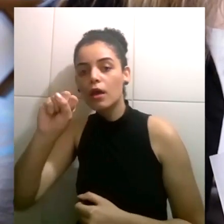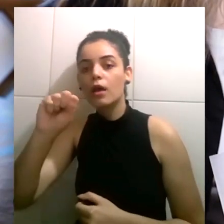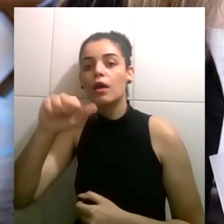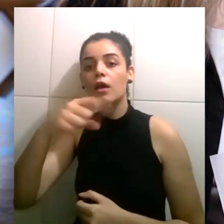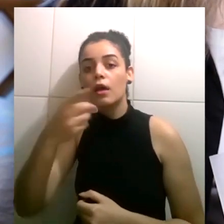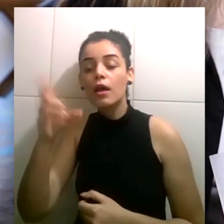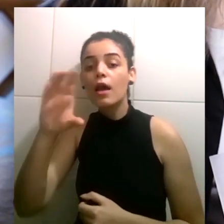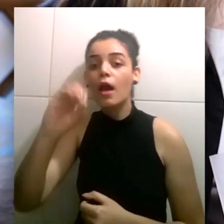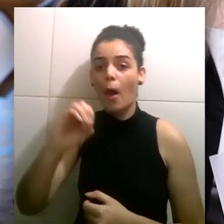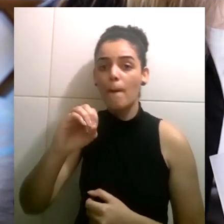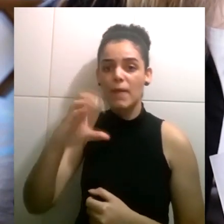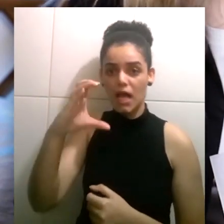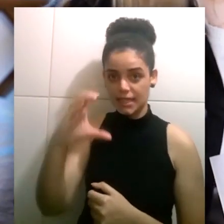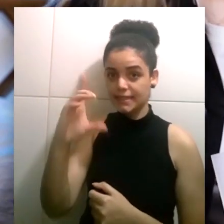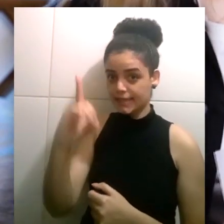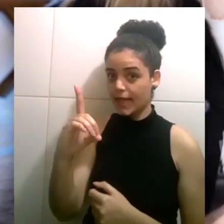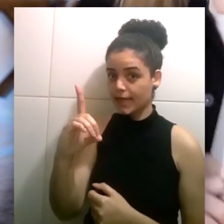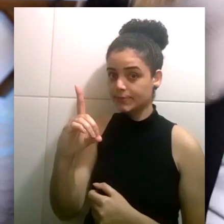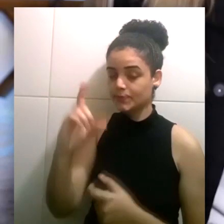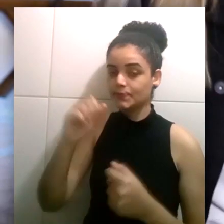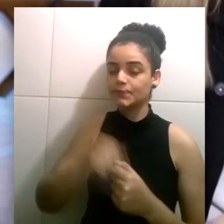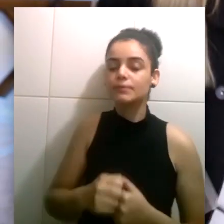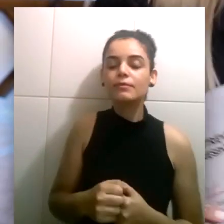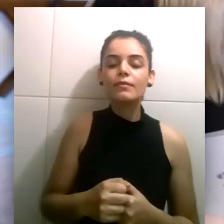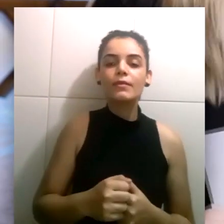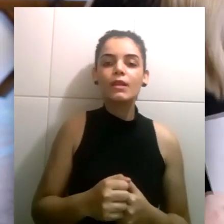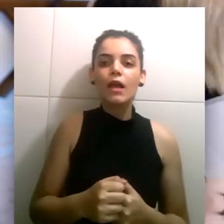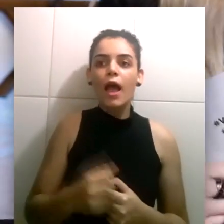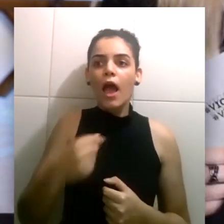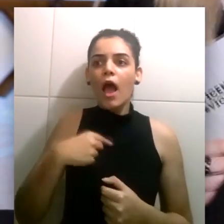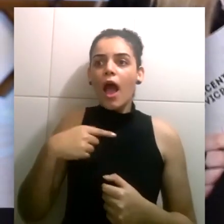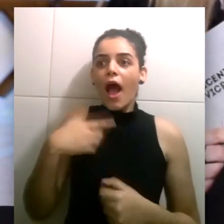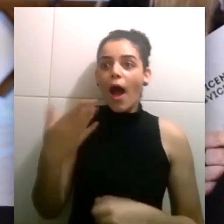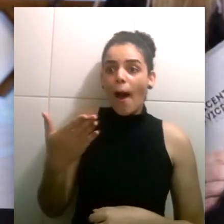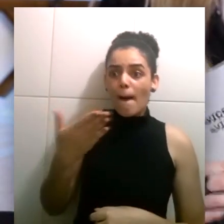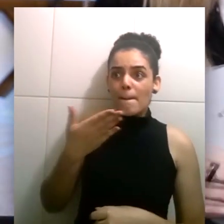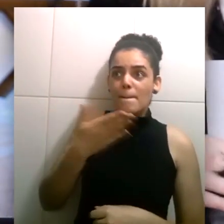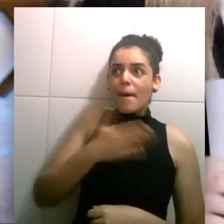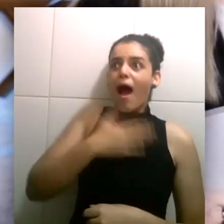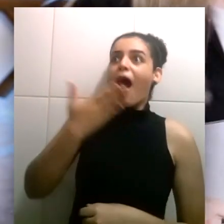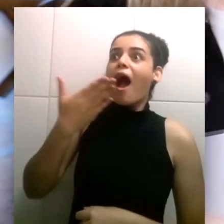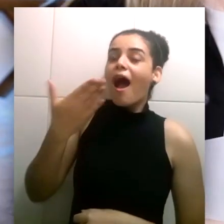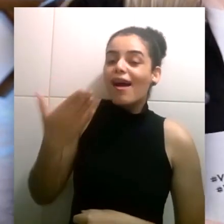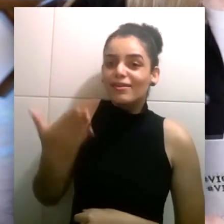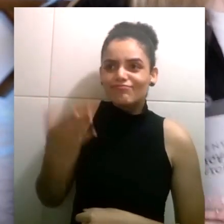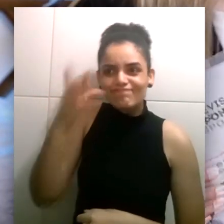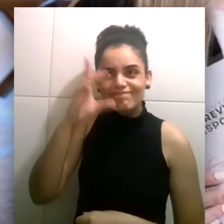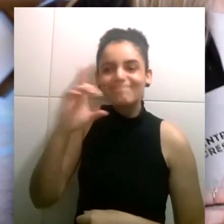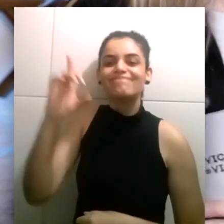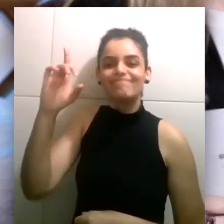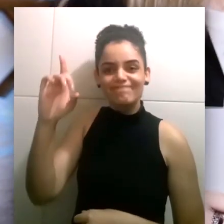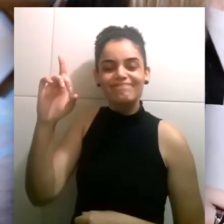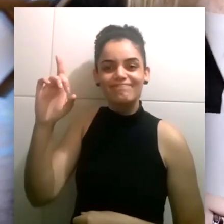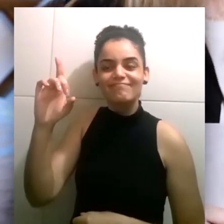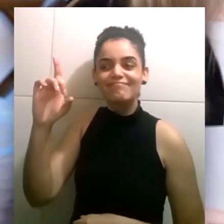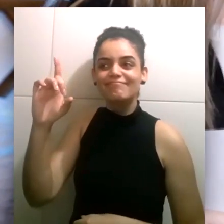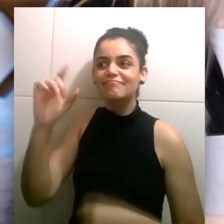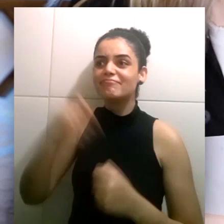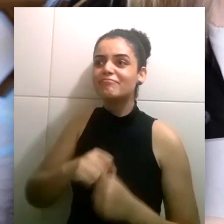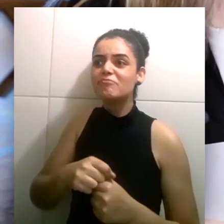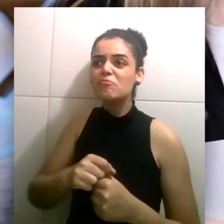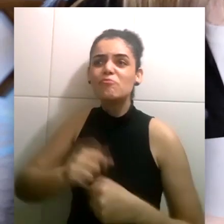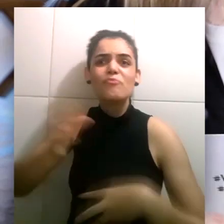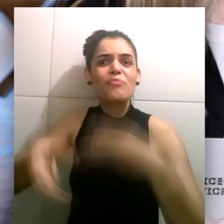assim, chorei várias vezes, porque eu falei, gente... Você e todo mundo que escuta Imersão, né? Porque assim, meu Deus, a gente cantou tudo isso,